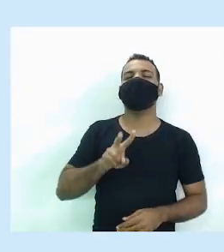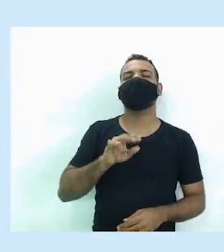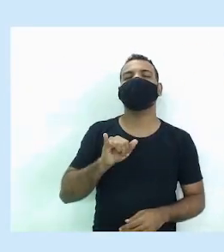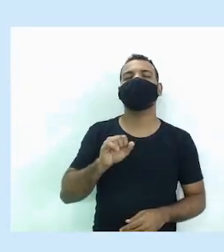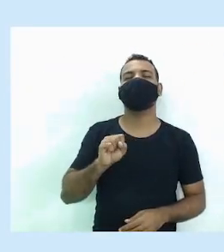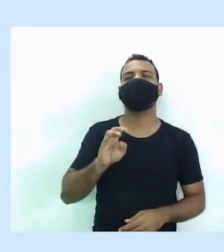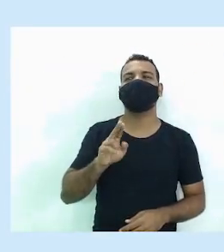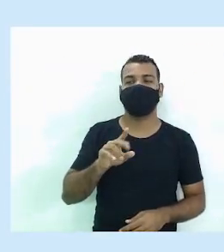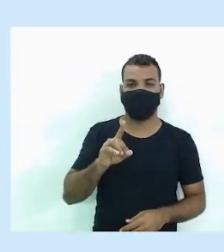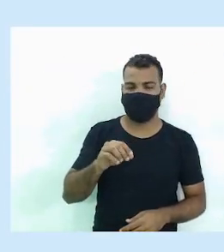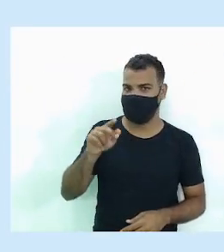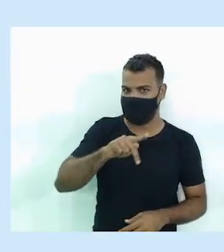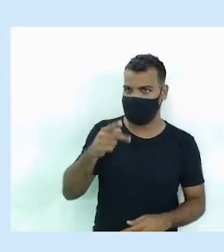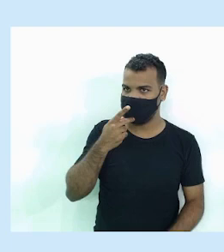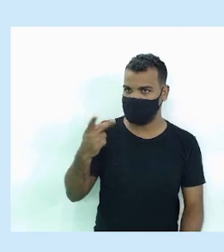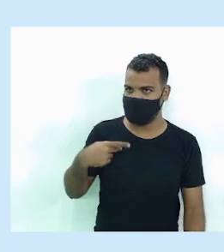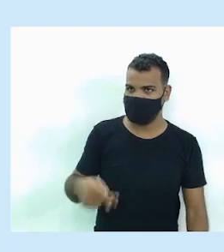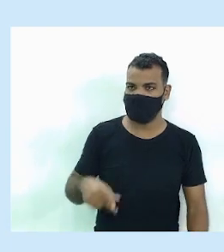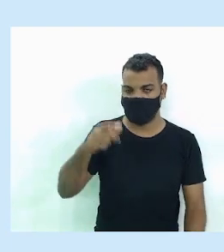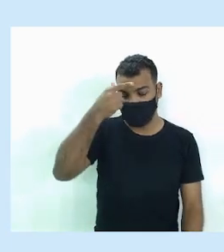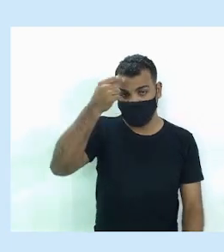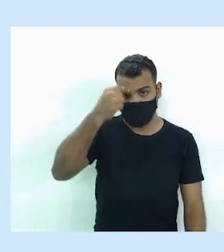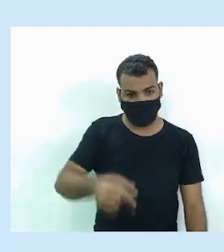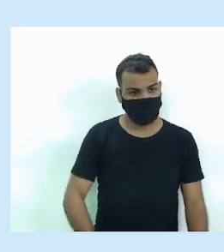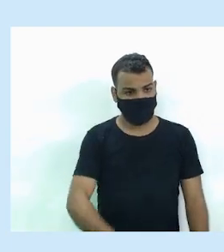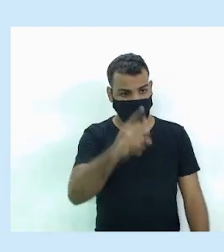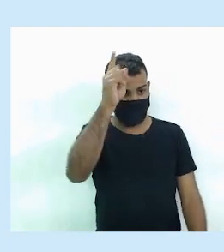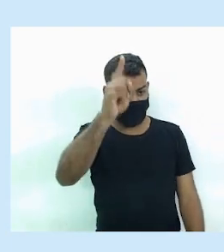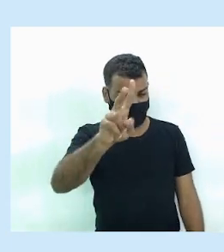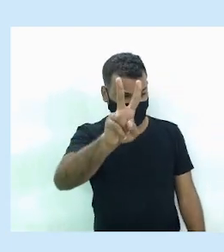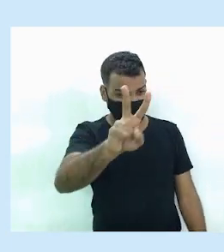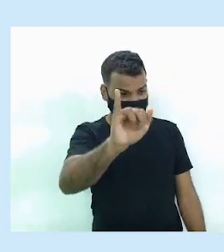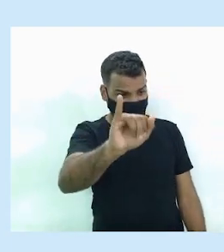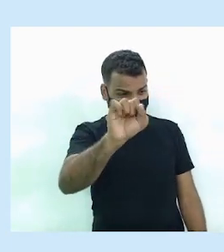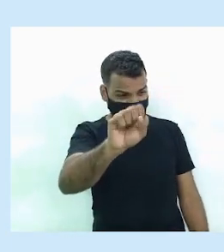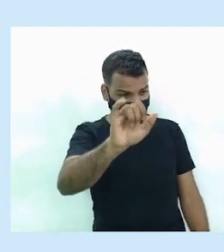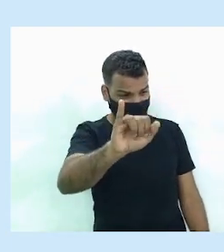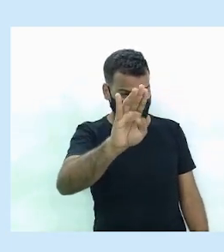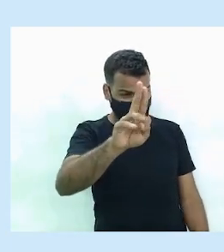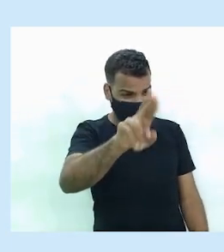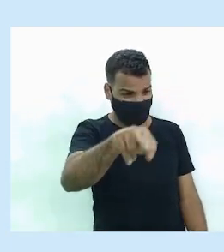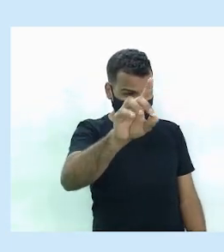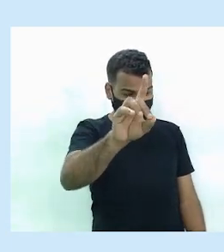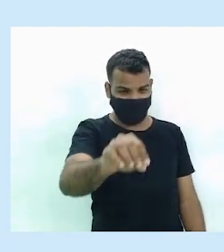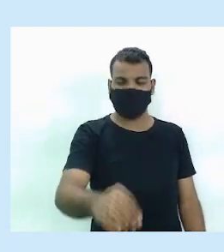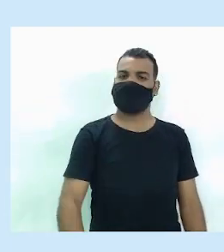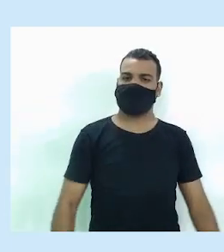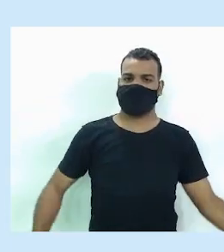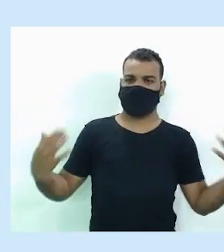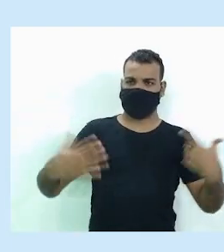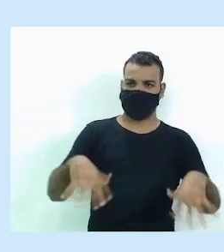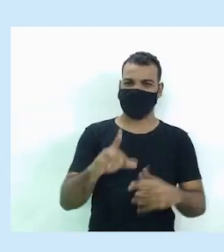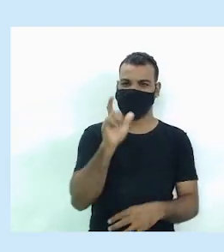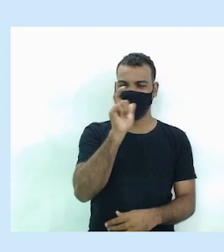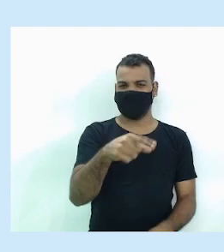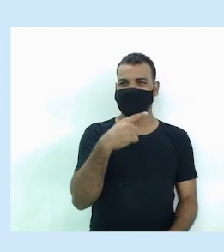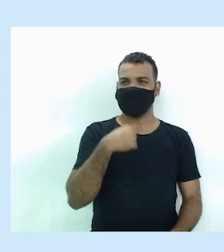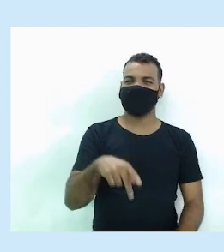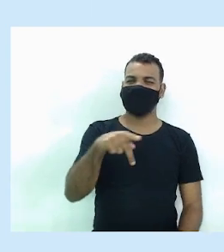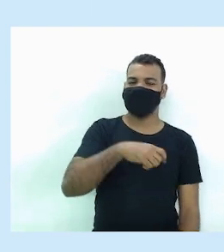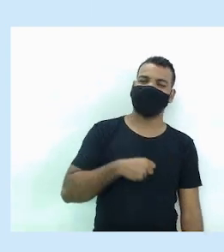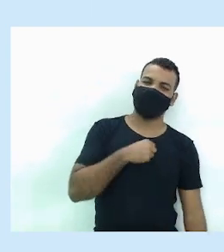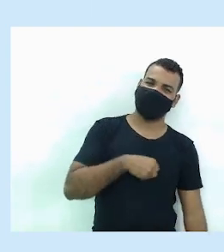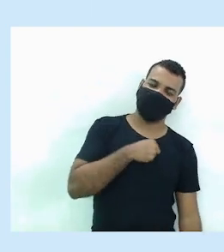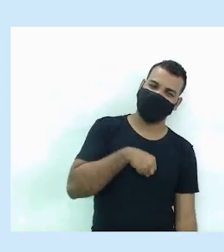professora, né, que falava tanto na faculdade, os visigodos, lembre desse nome pro resto da vida. Alô, professora,